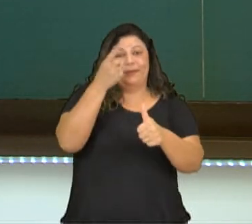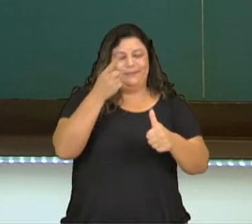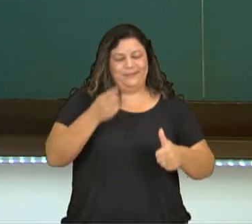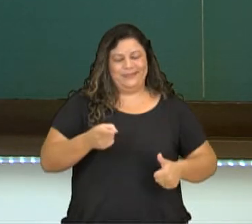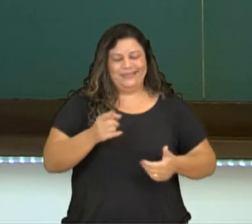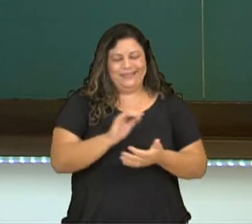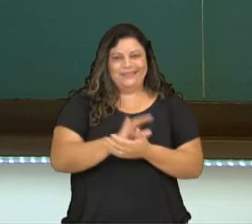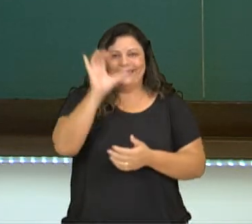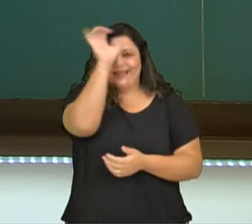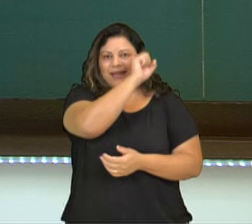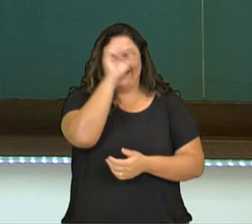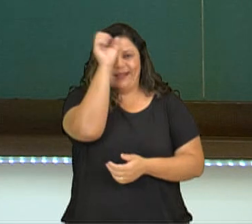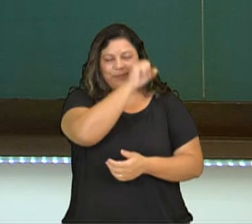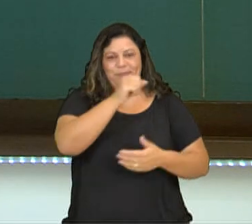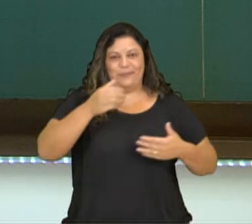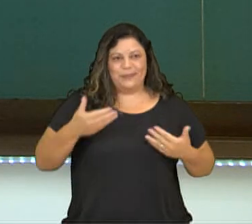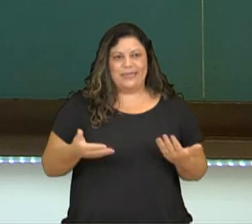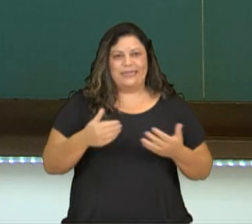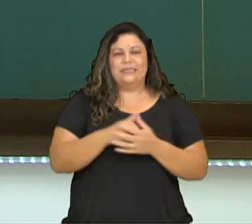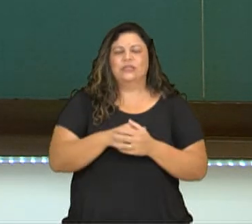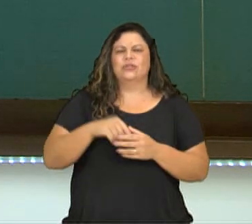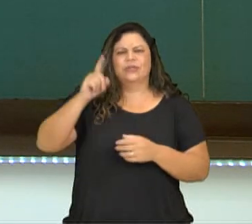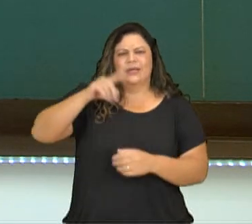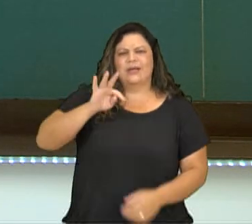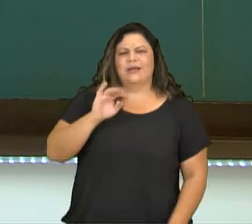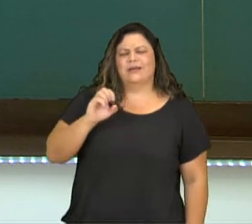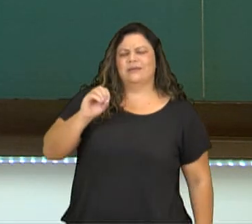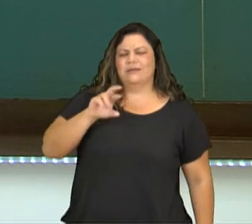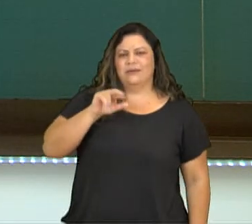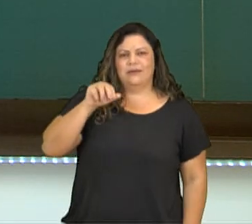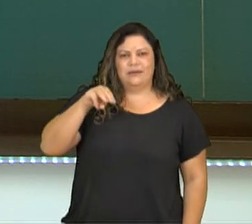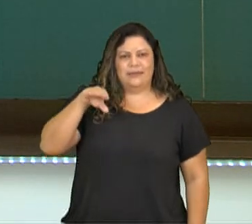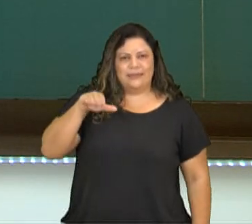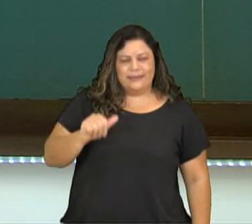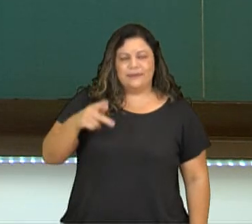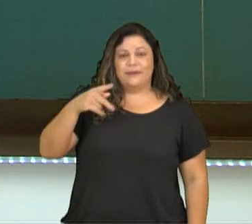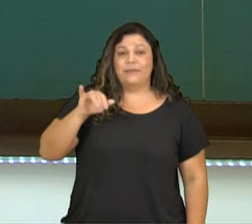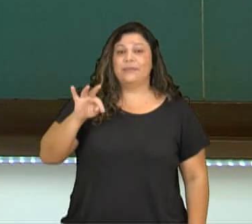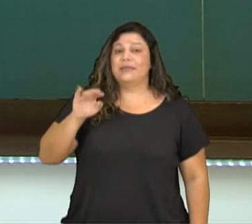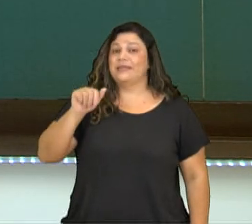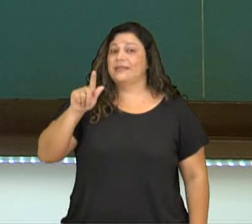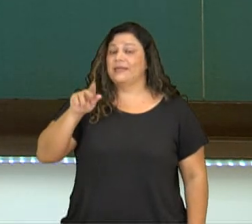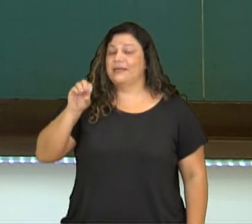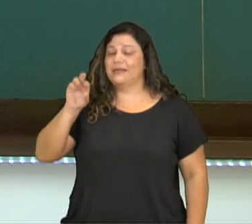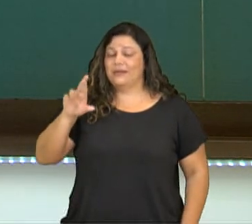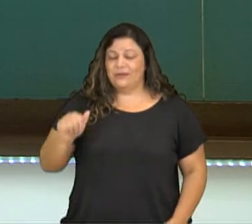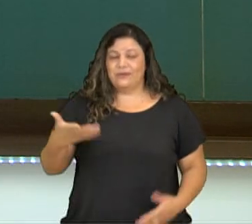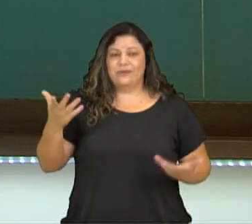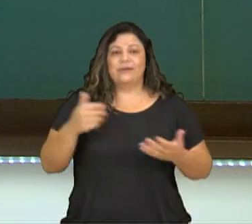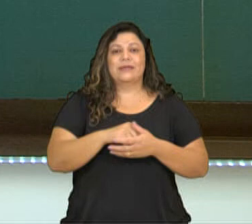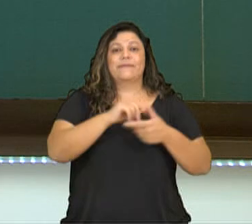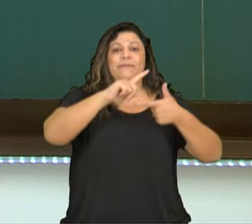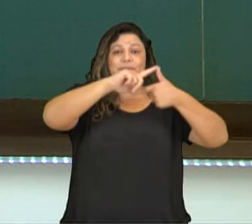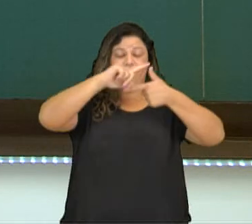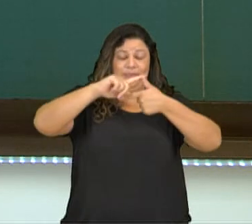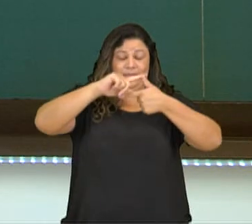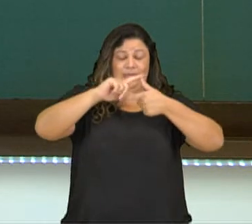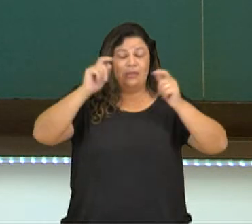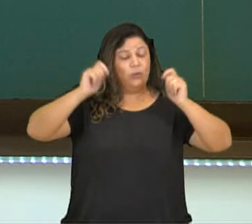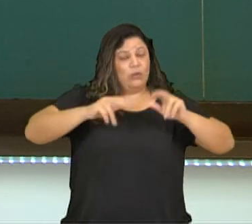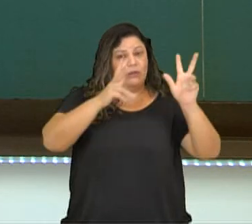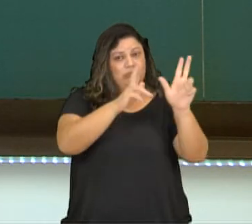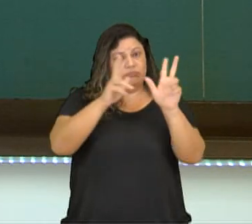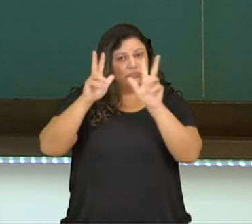que a gente aprende por primeiro, é o teorema de Pitágoras, que enuncia que o quadrado da hipotenusa é igual à soma